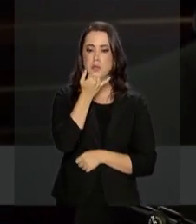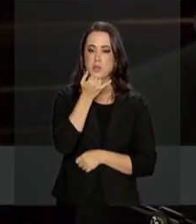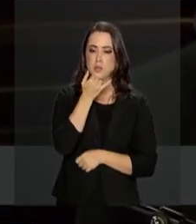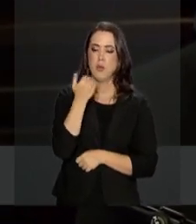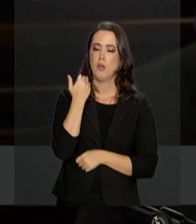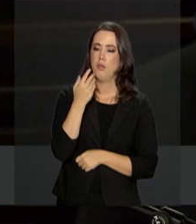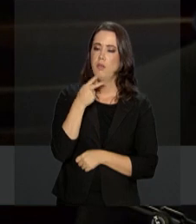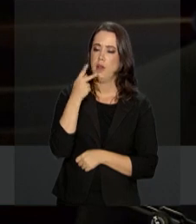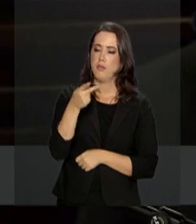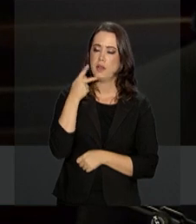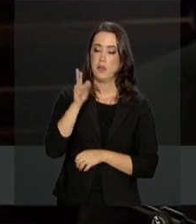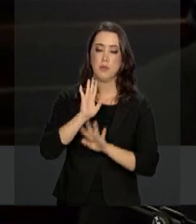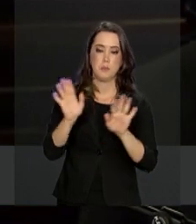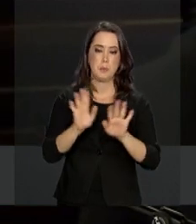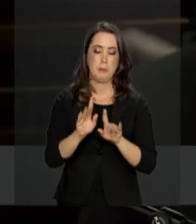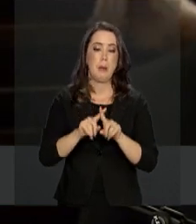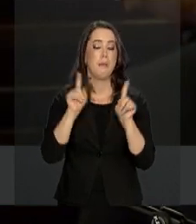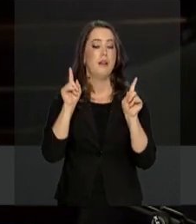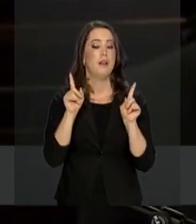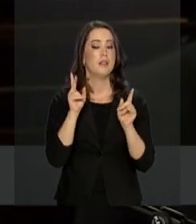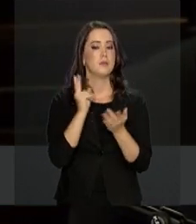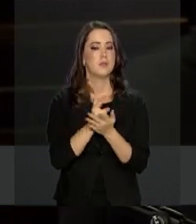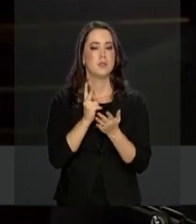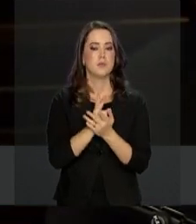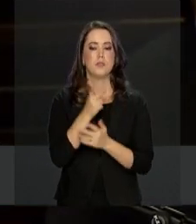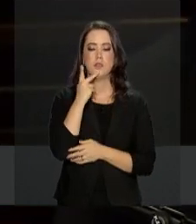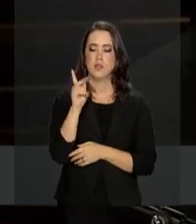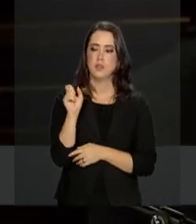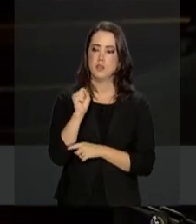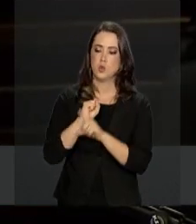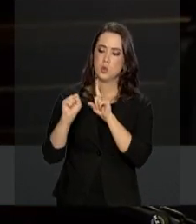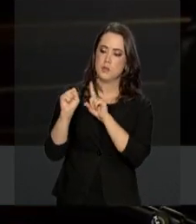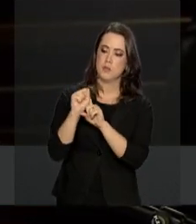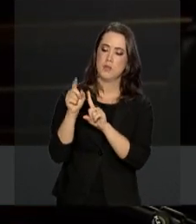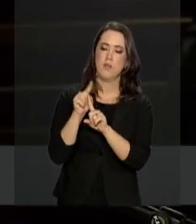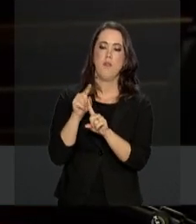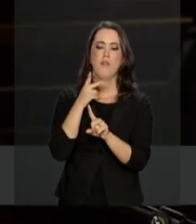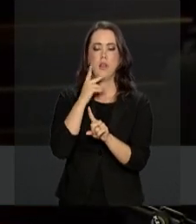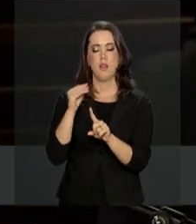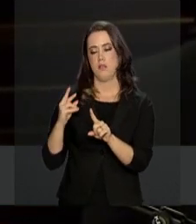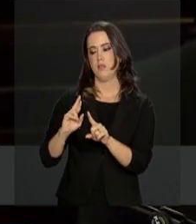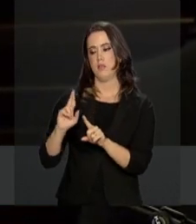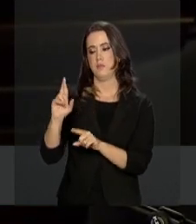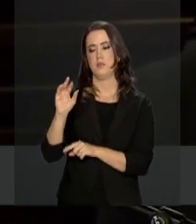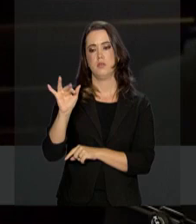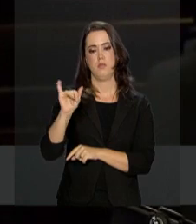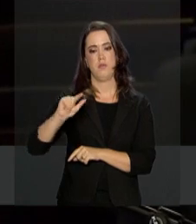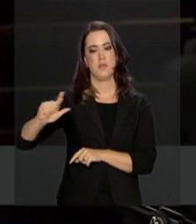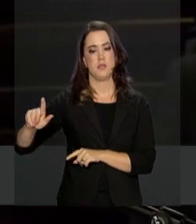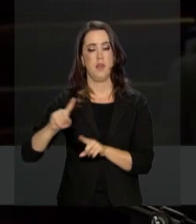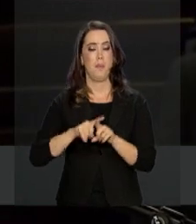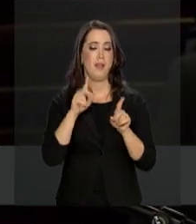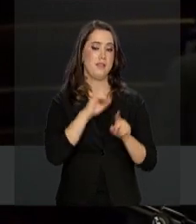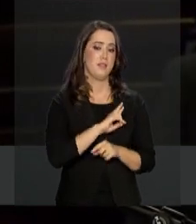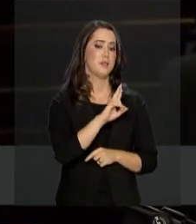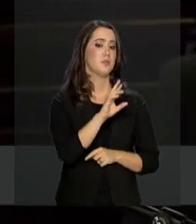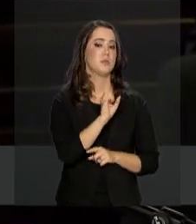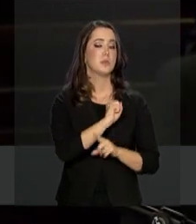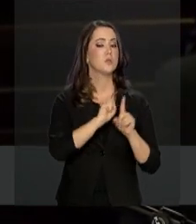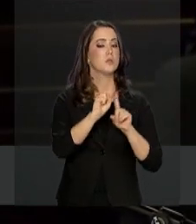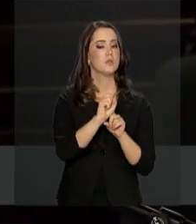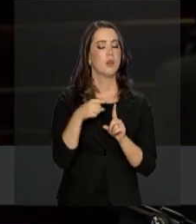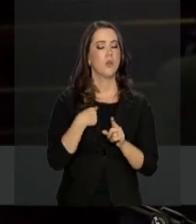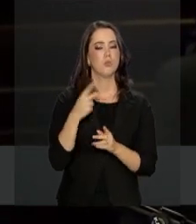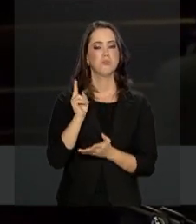cansados um pouco mas mesmo no tópico social porque aqui eu falo da responsabilidade fiscal no top social mantivemos